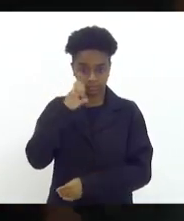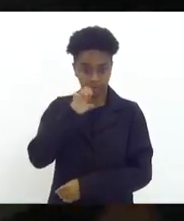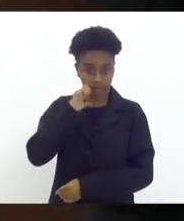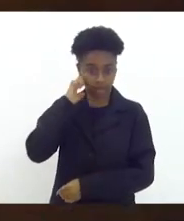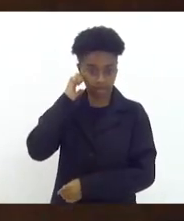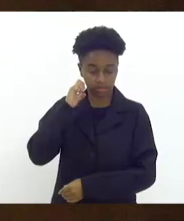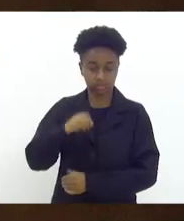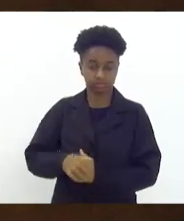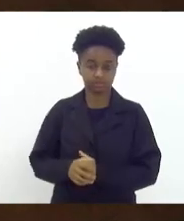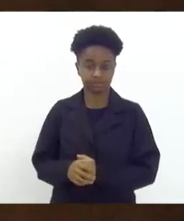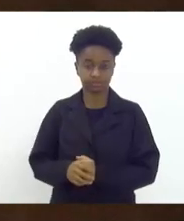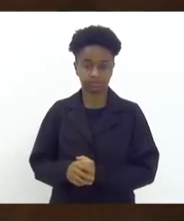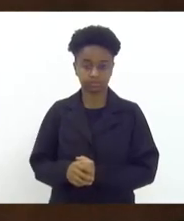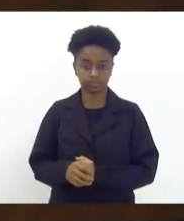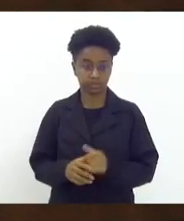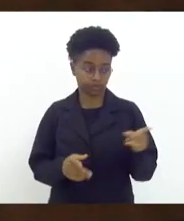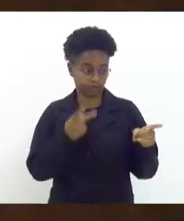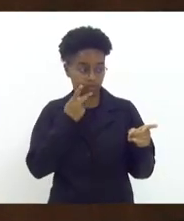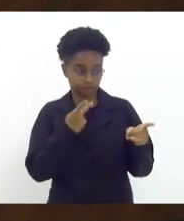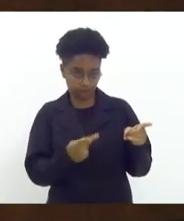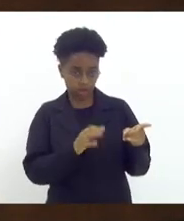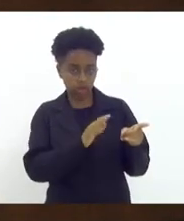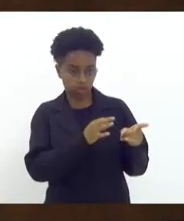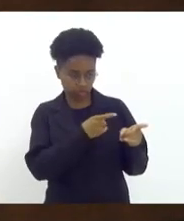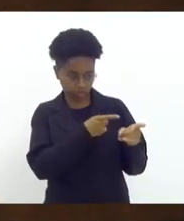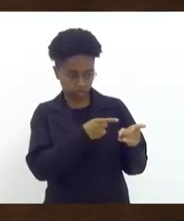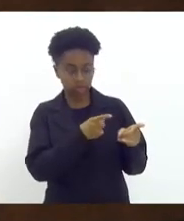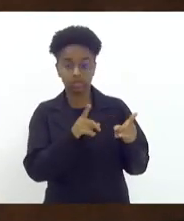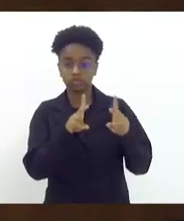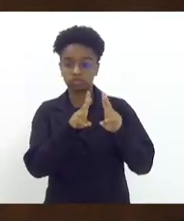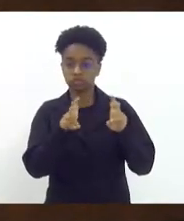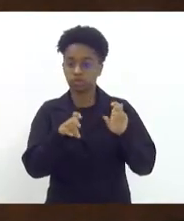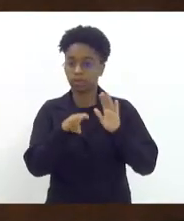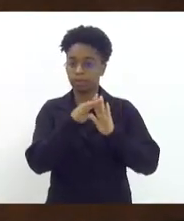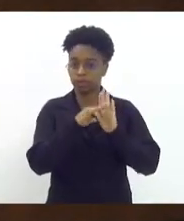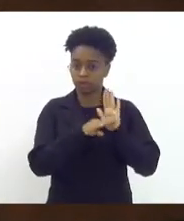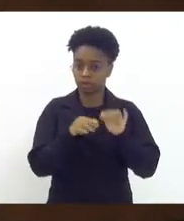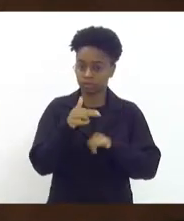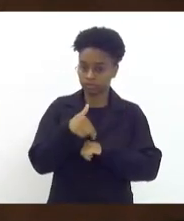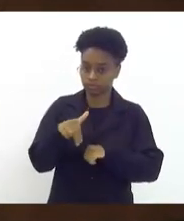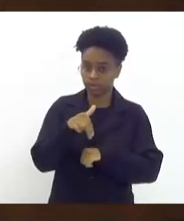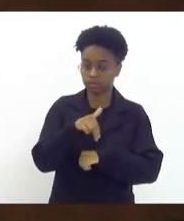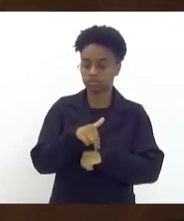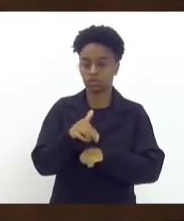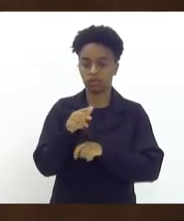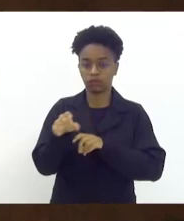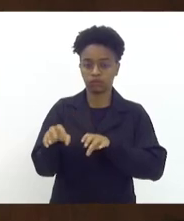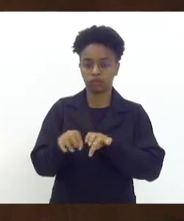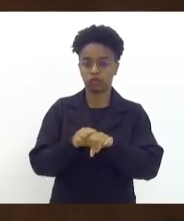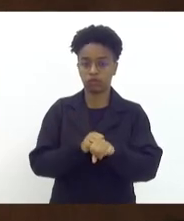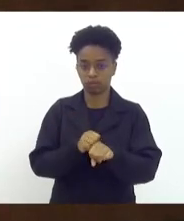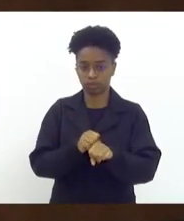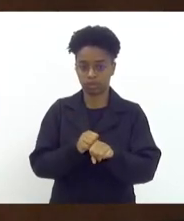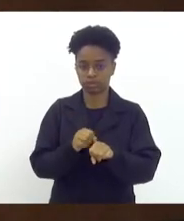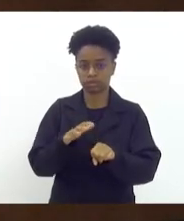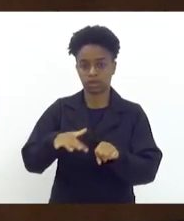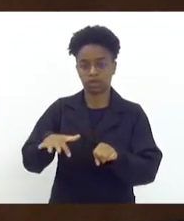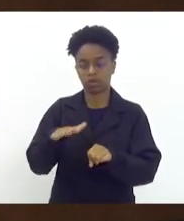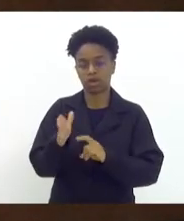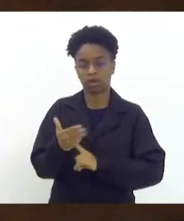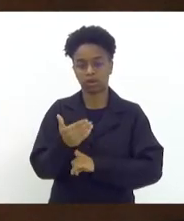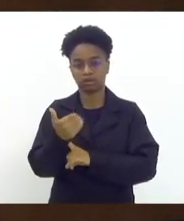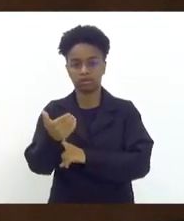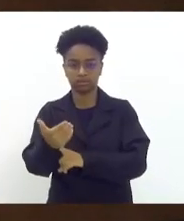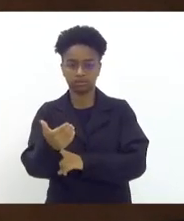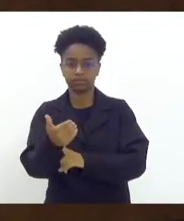além do que vossa excelência falou do programa nacional de Formação tecnológica